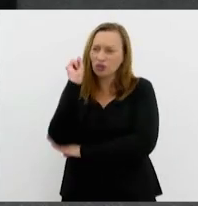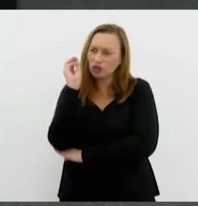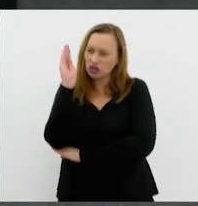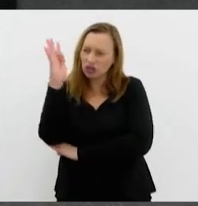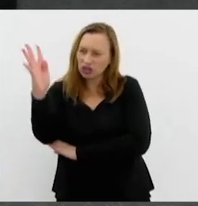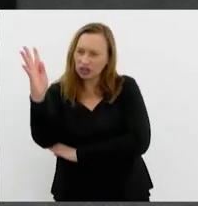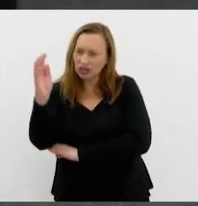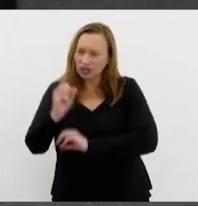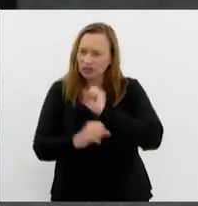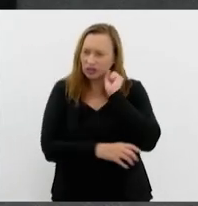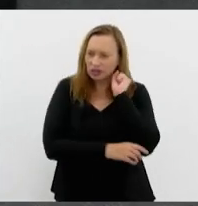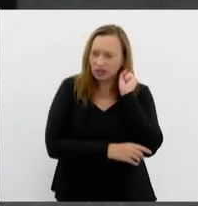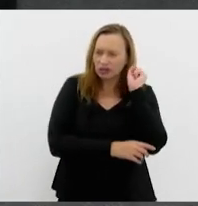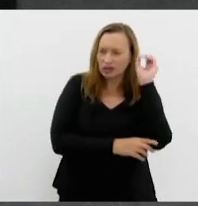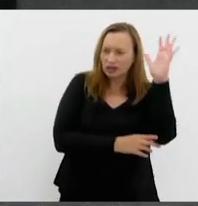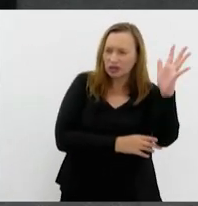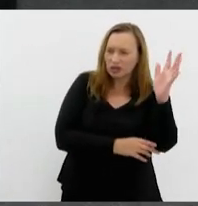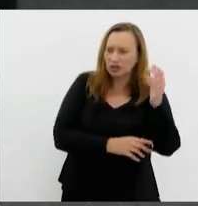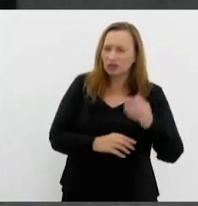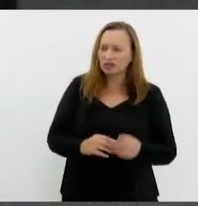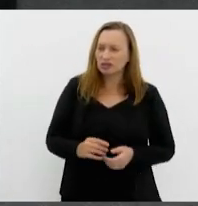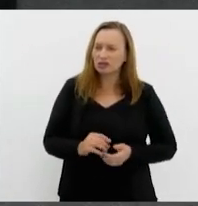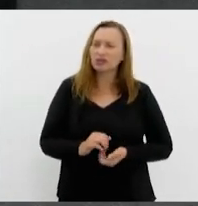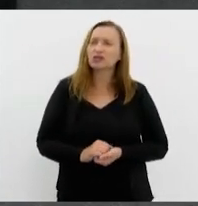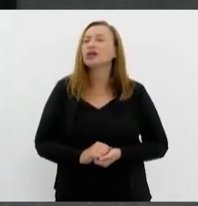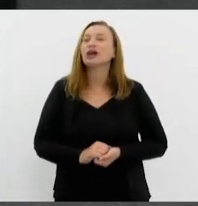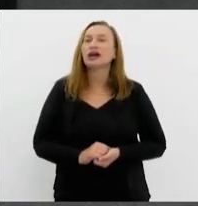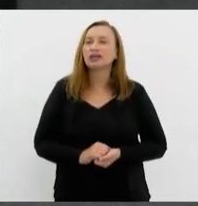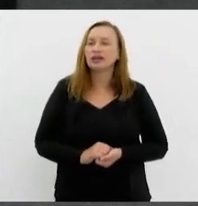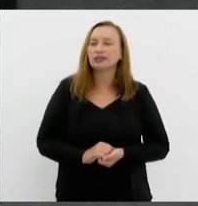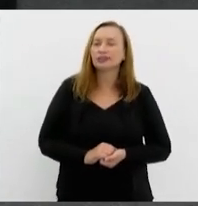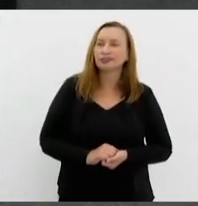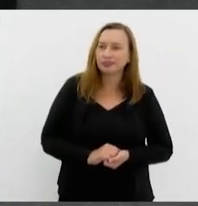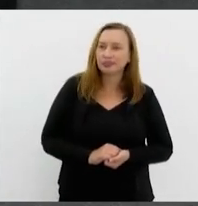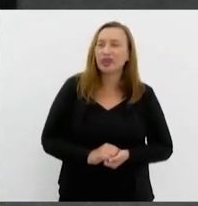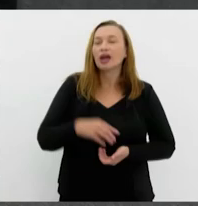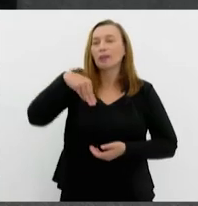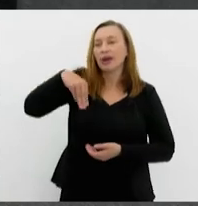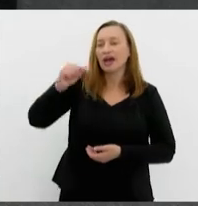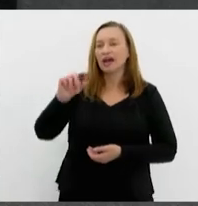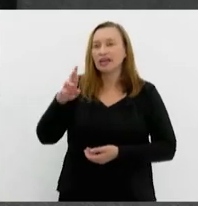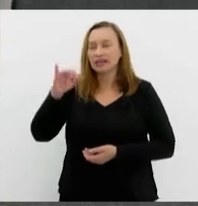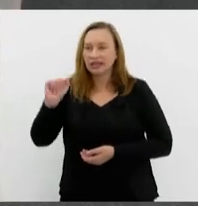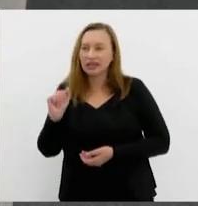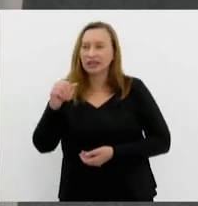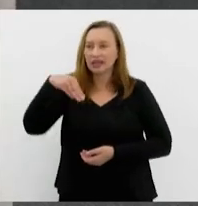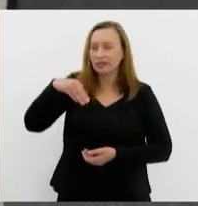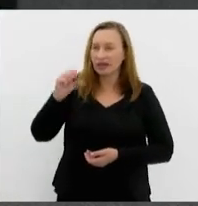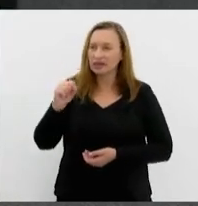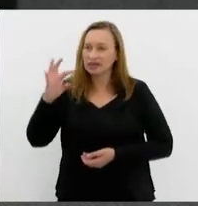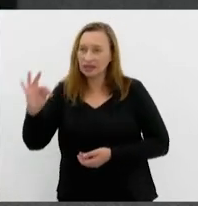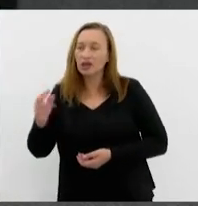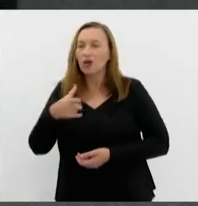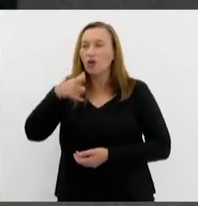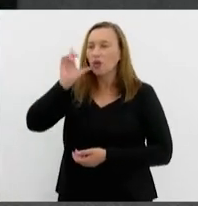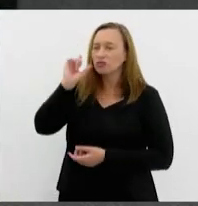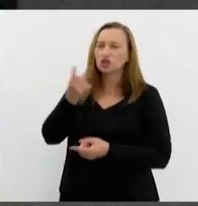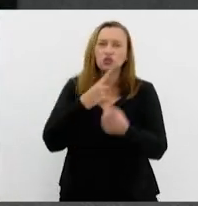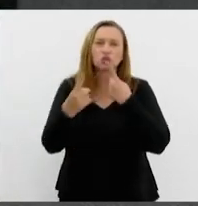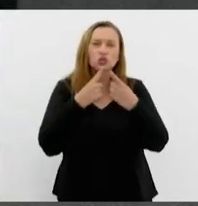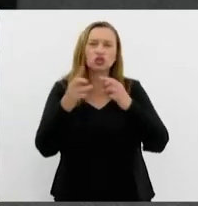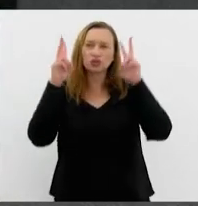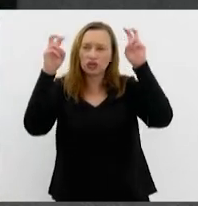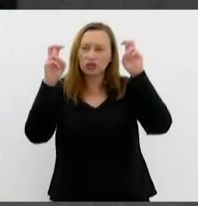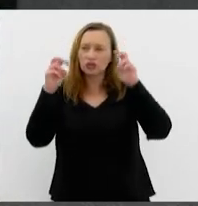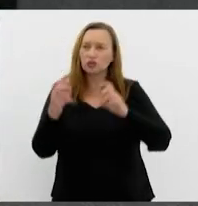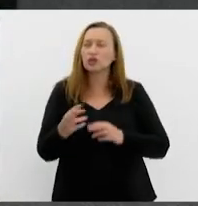gente tem que saber. Eu estava com a deputada Marina do MST ontem, discutindo a questão do